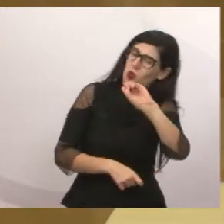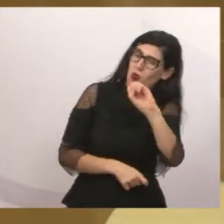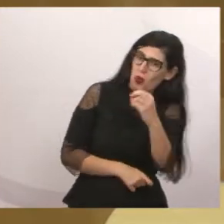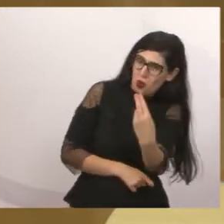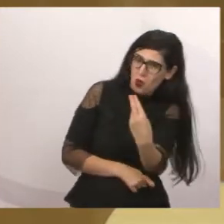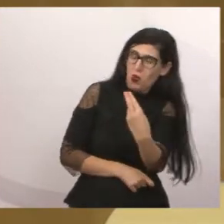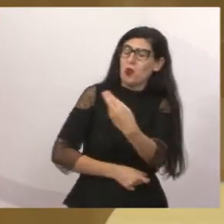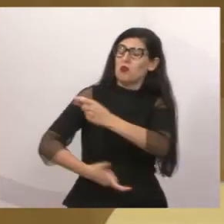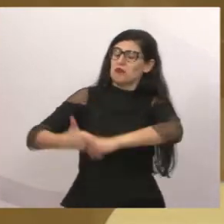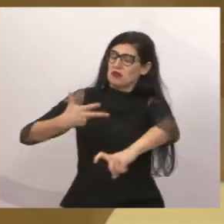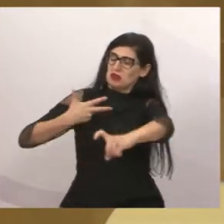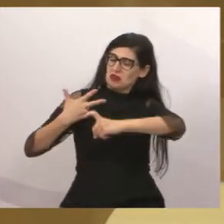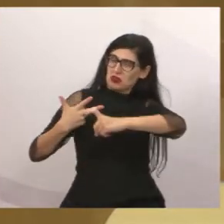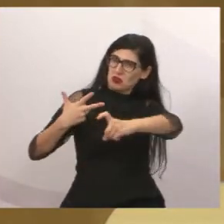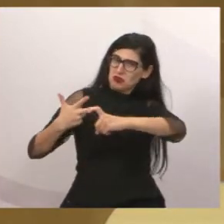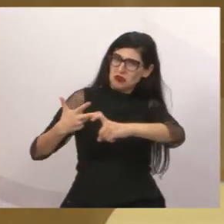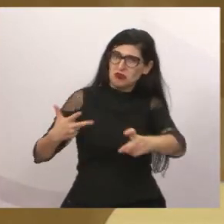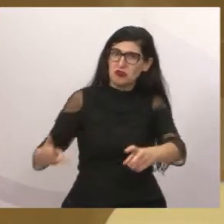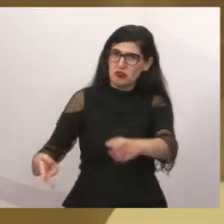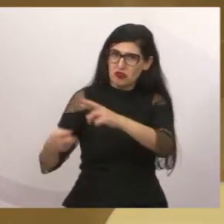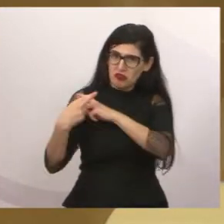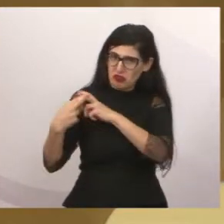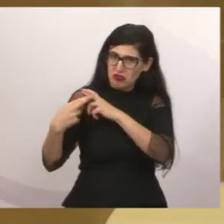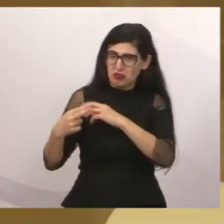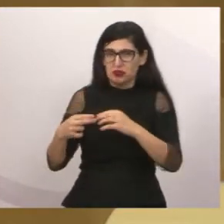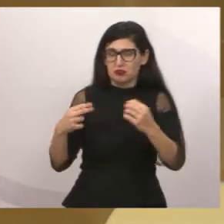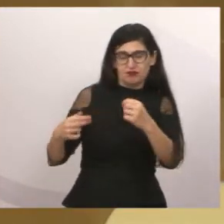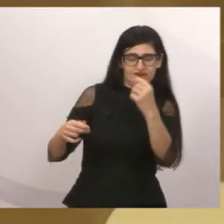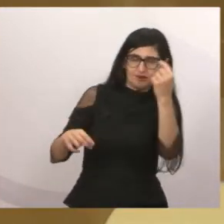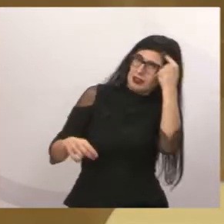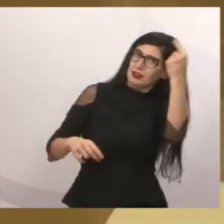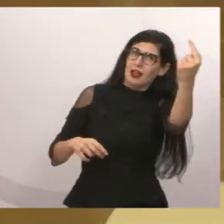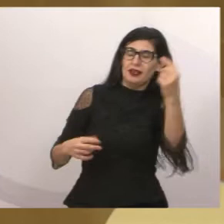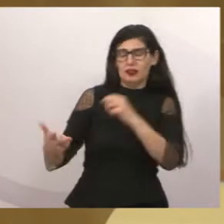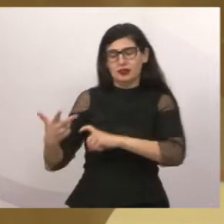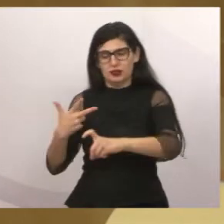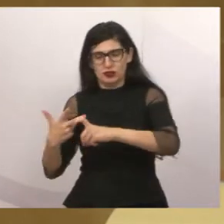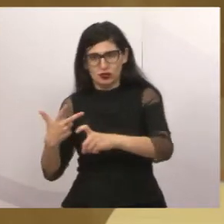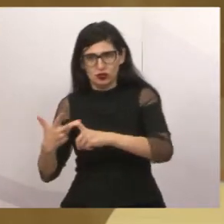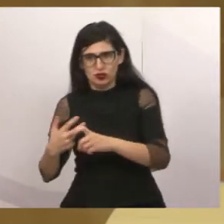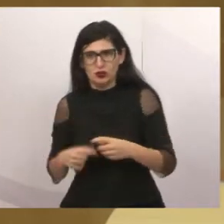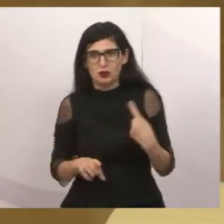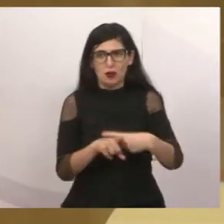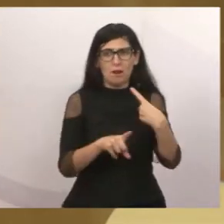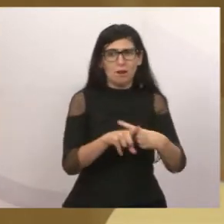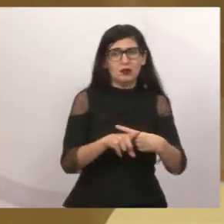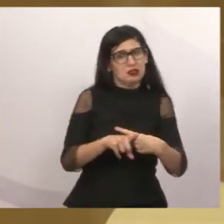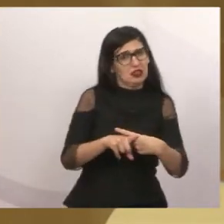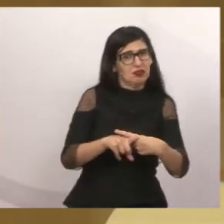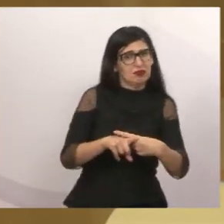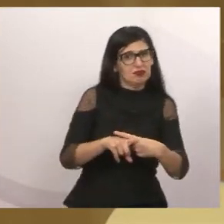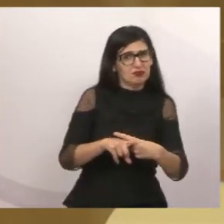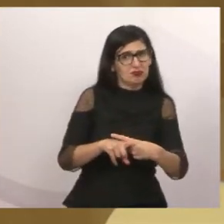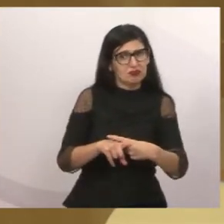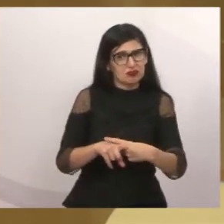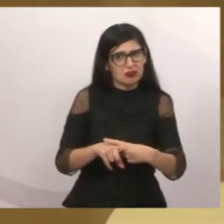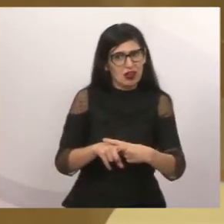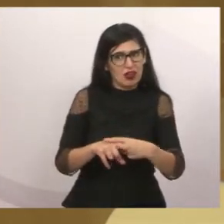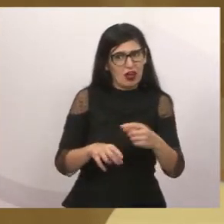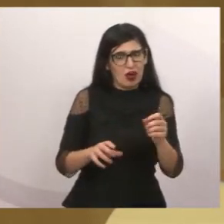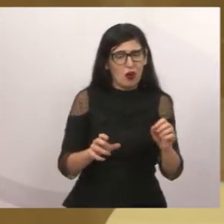discussão com o Executivo, porque lá vai ter que ter essa função com o mesmo nome e as mesmas atribuições. E